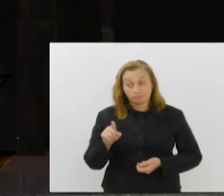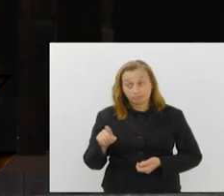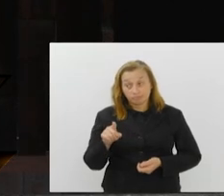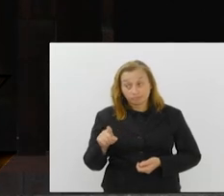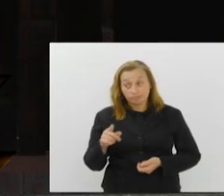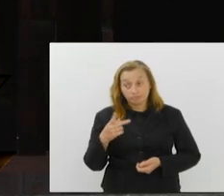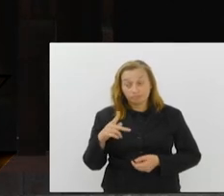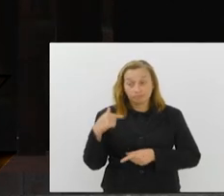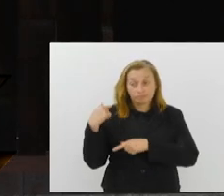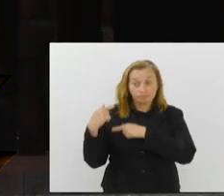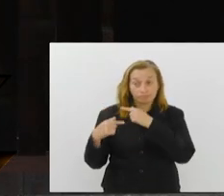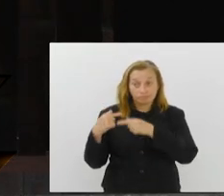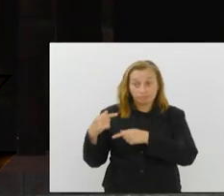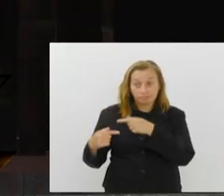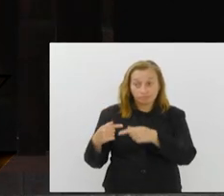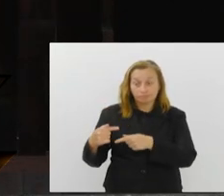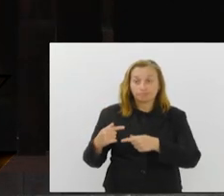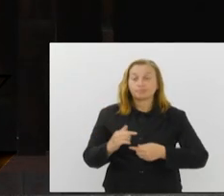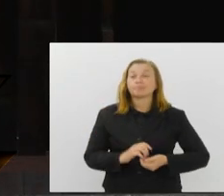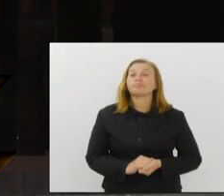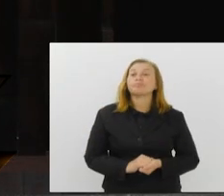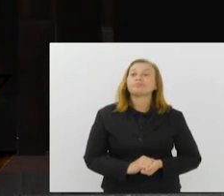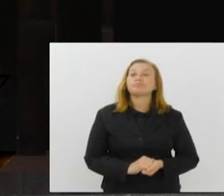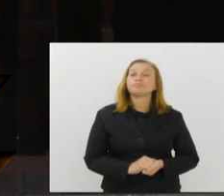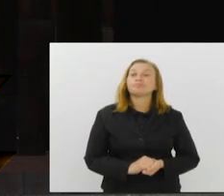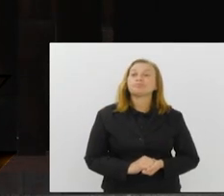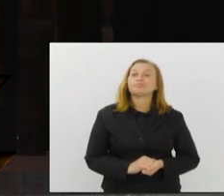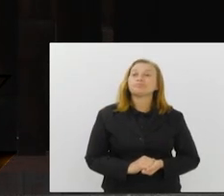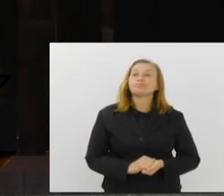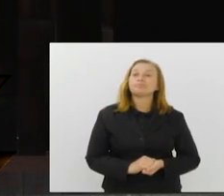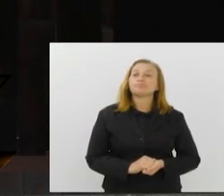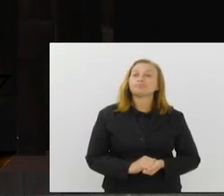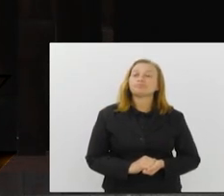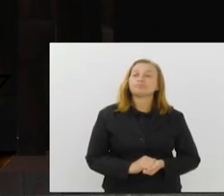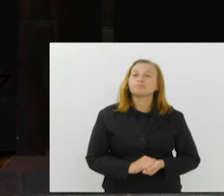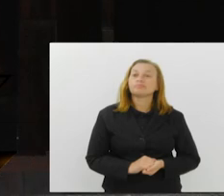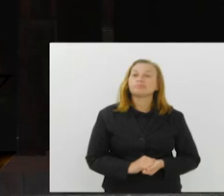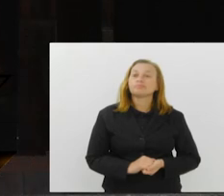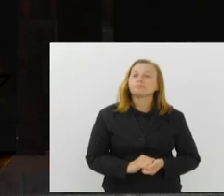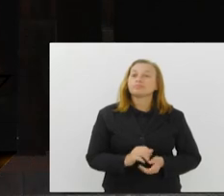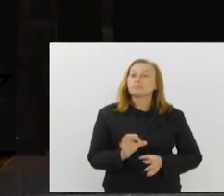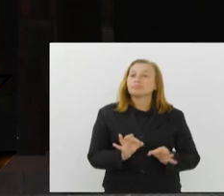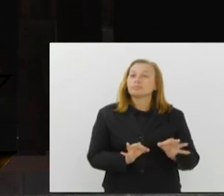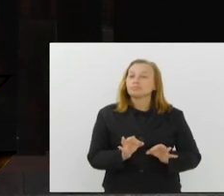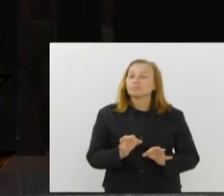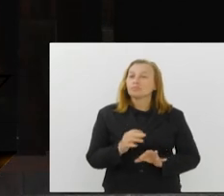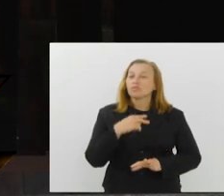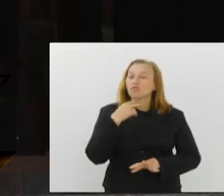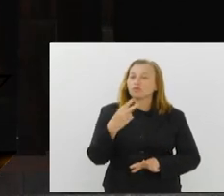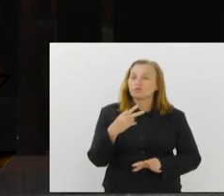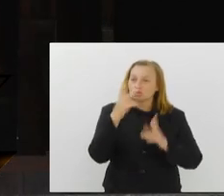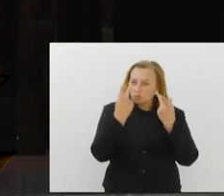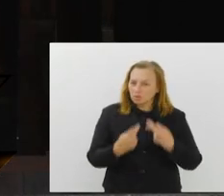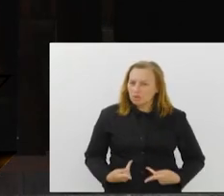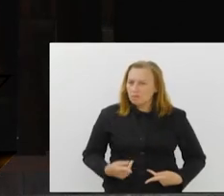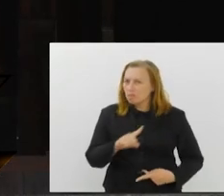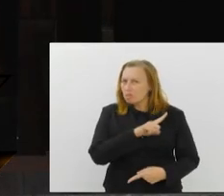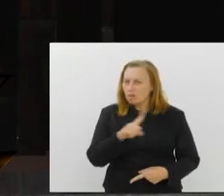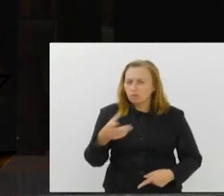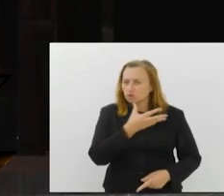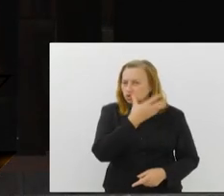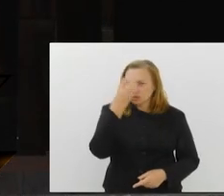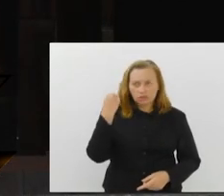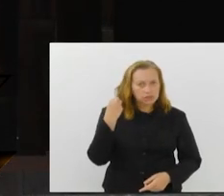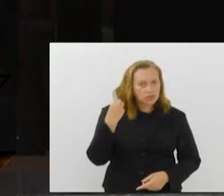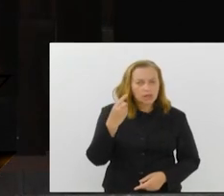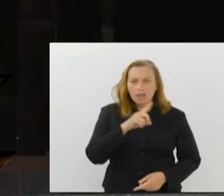sua geração projeto voz humana é um projeto para não esquecer